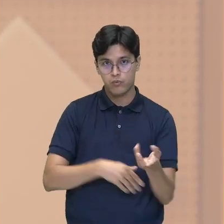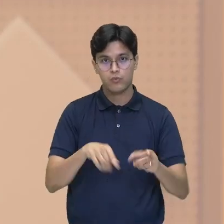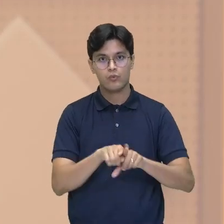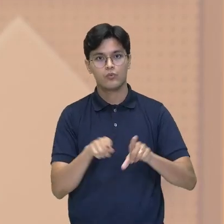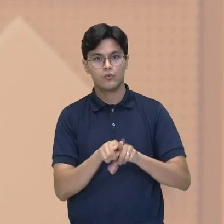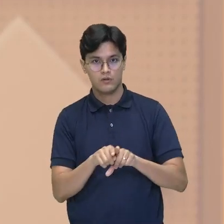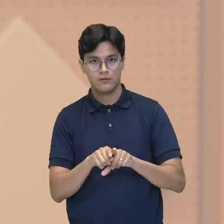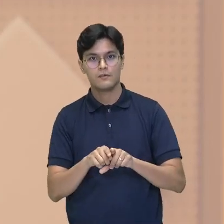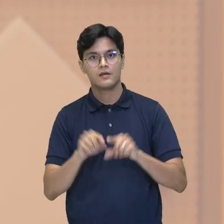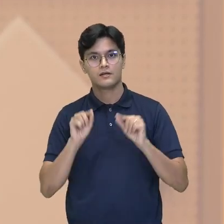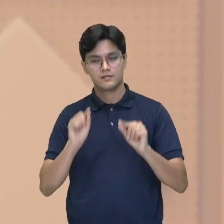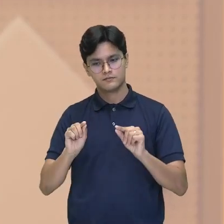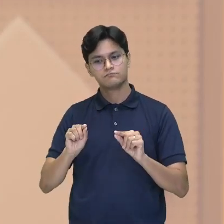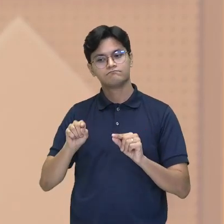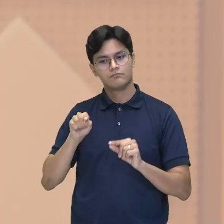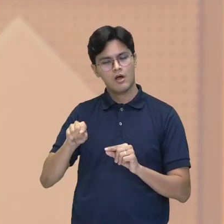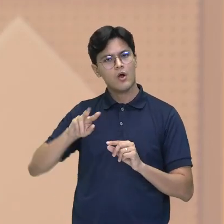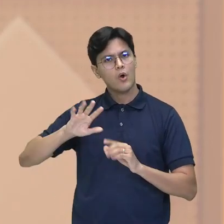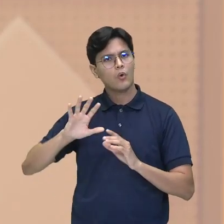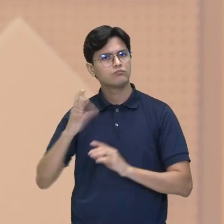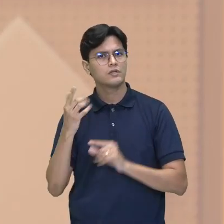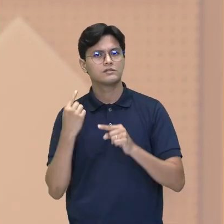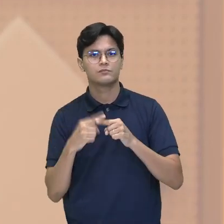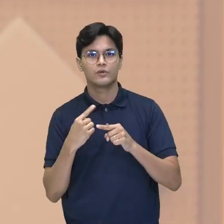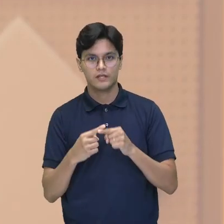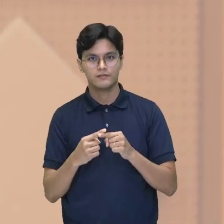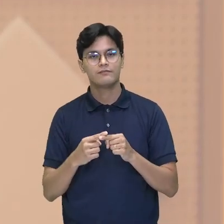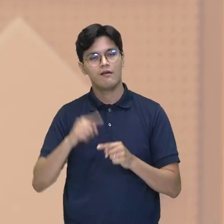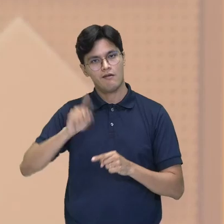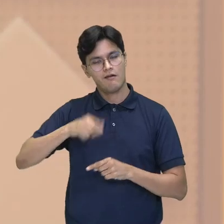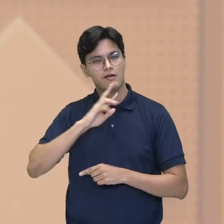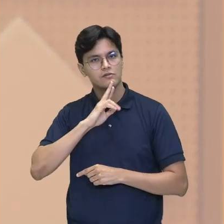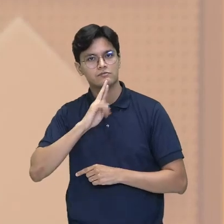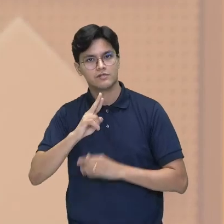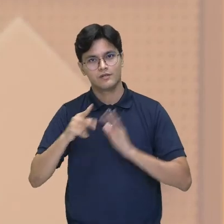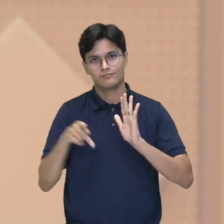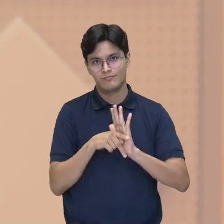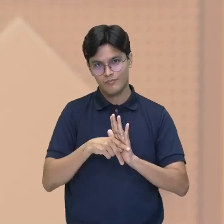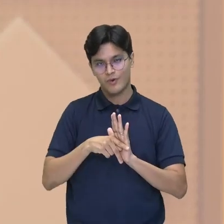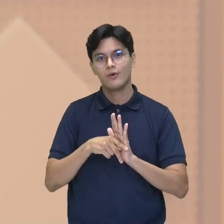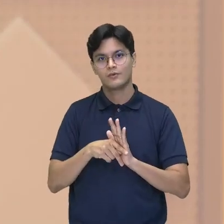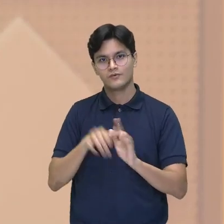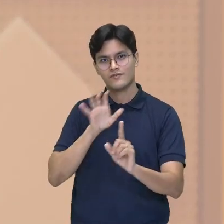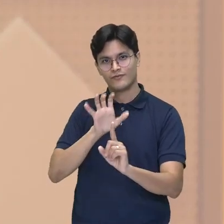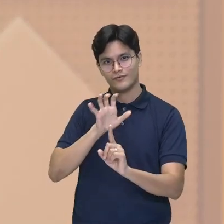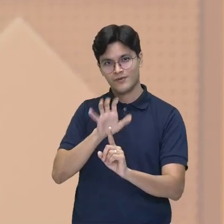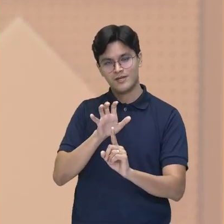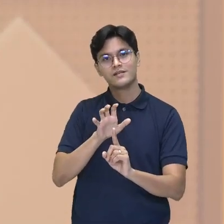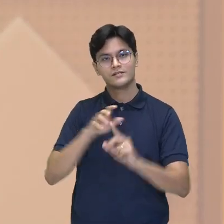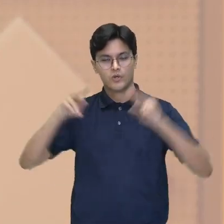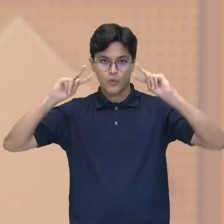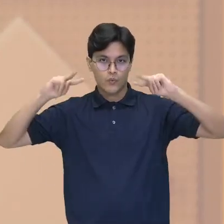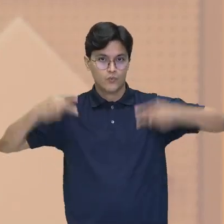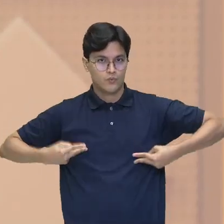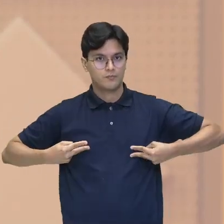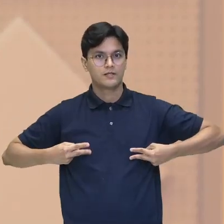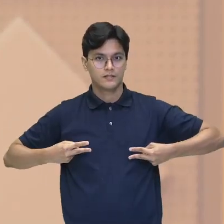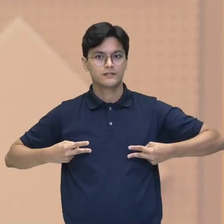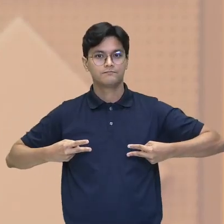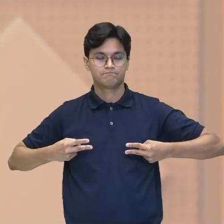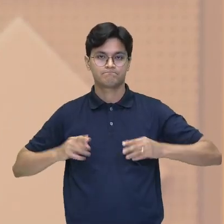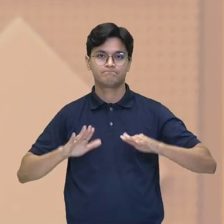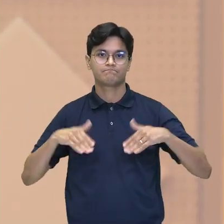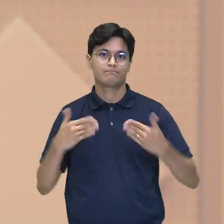observa até que ponto ele pode explorar a natureza de uma forma sustentável. E isso faz com que, né, essa frase